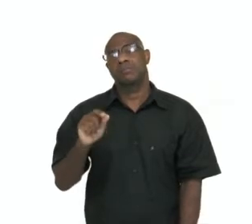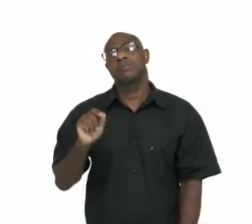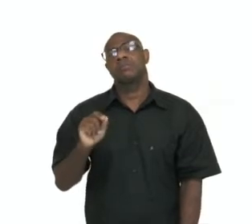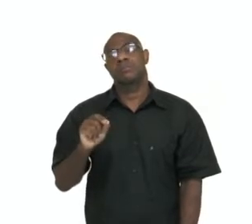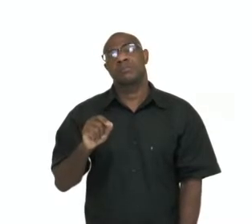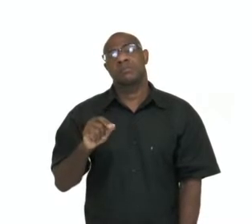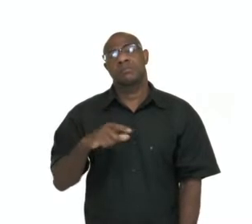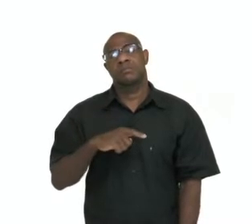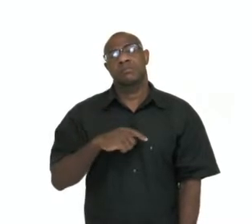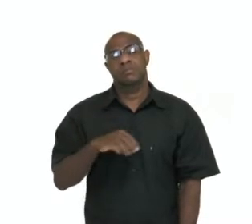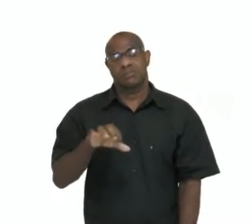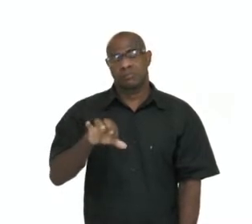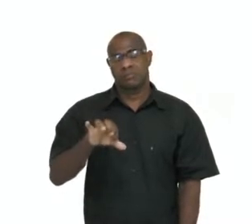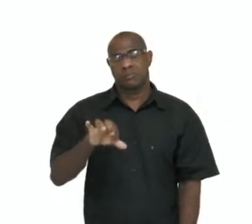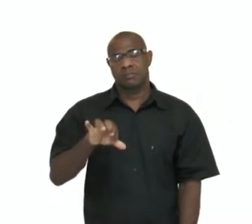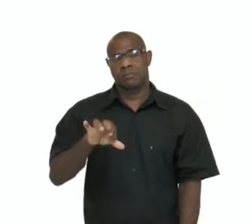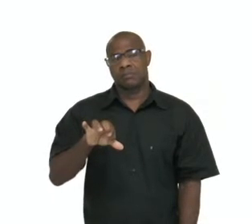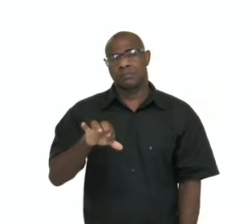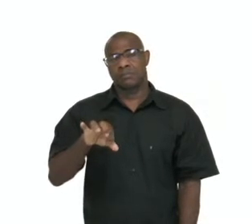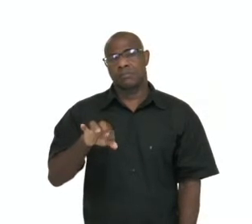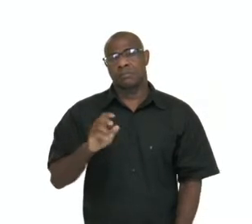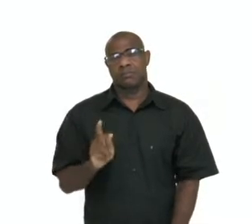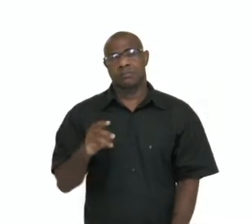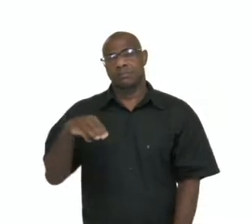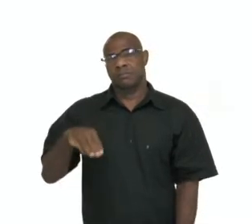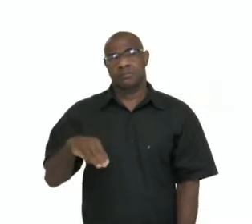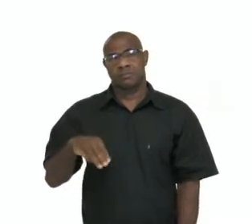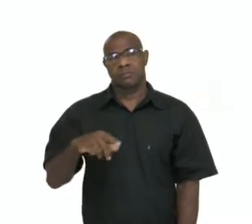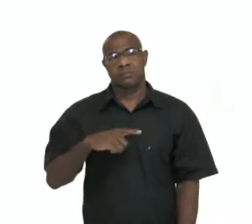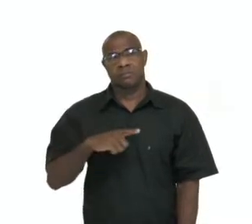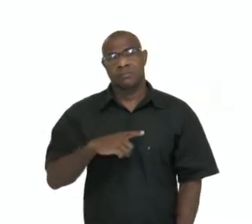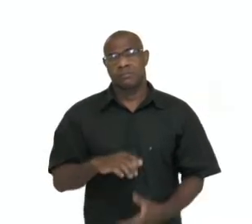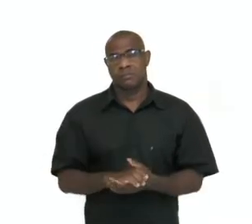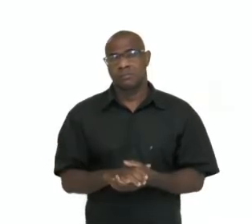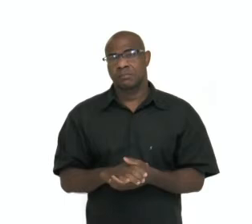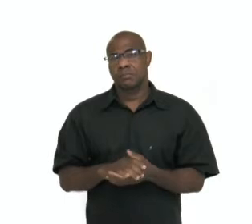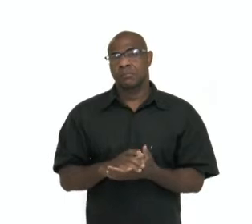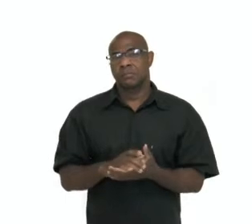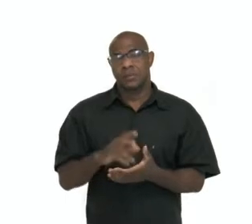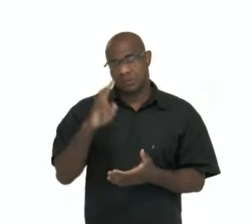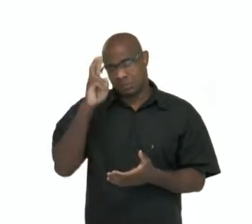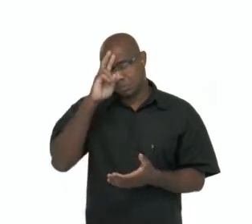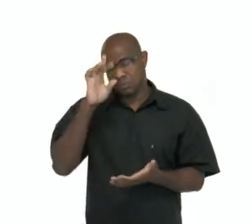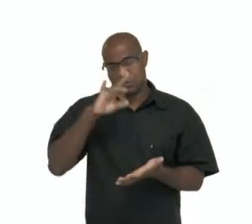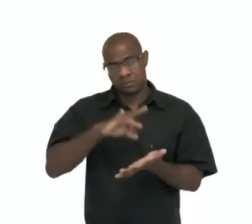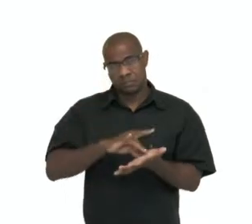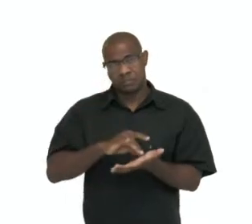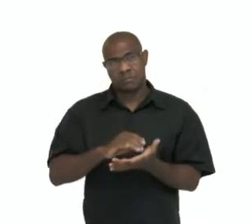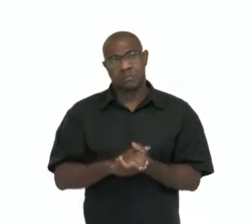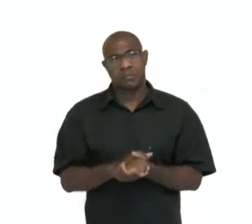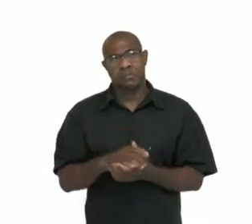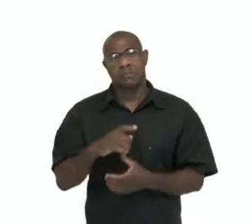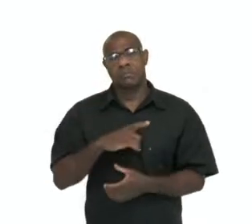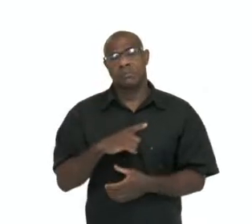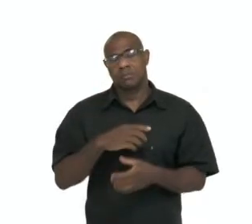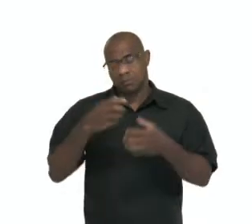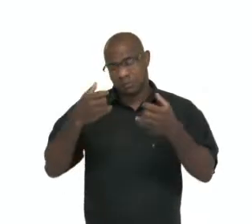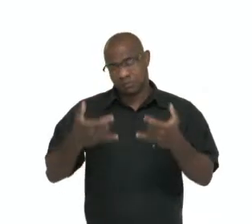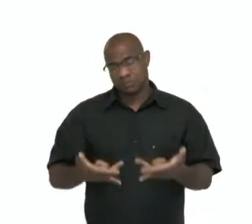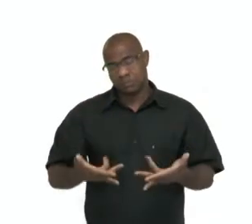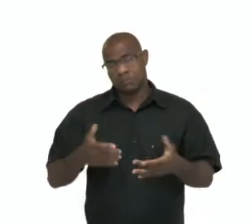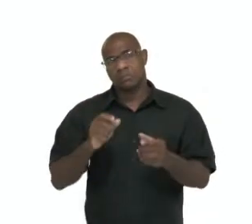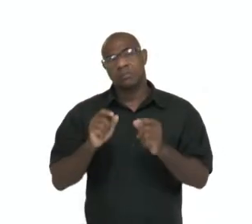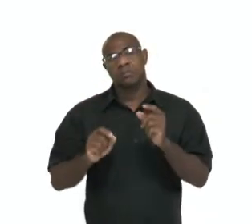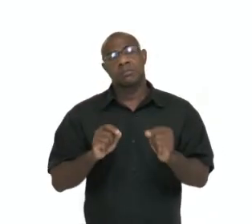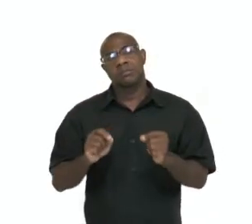de 90 quilômetros de marcha pela frente, segundo a versão oficial, Quembil, como eles o chamavam, na língua